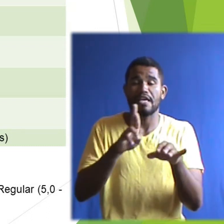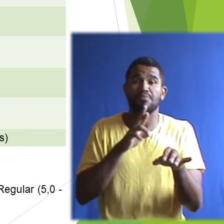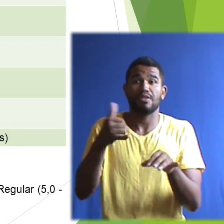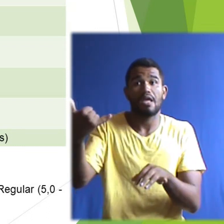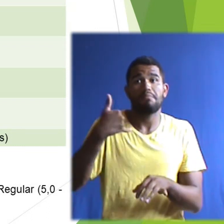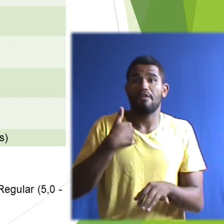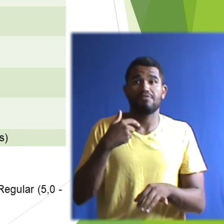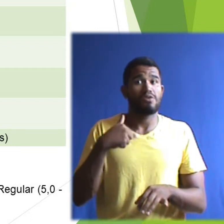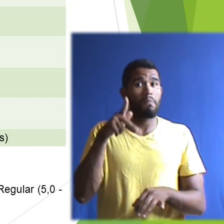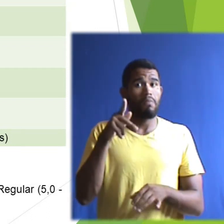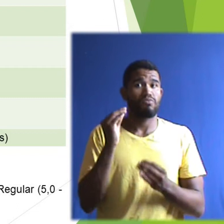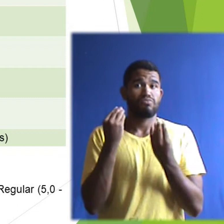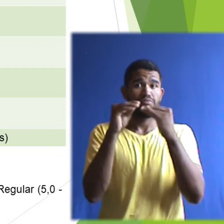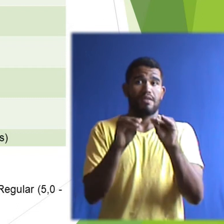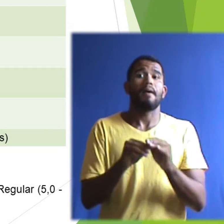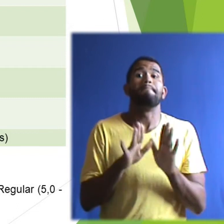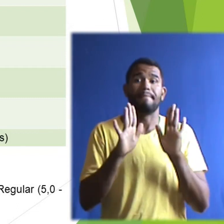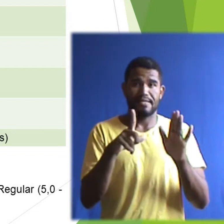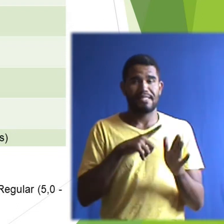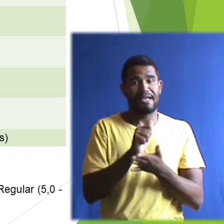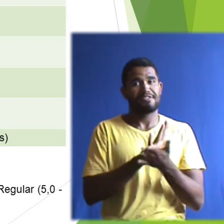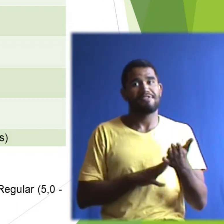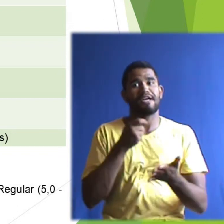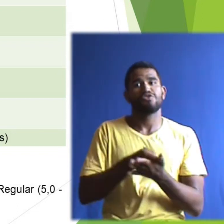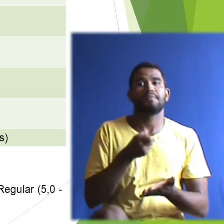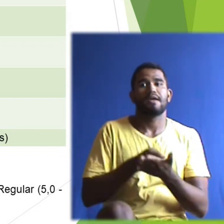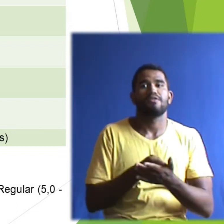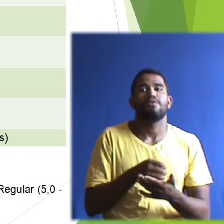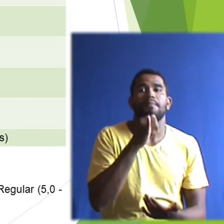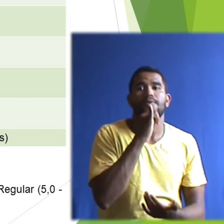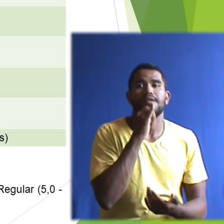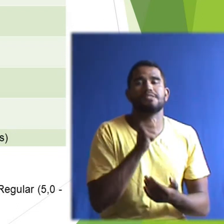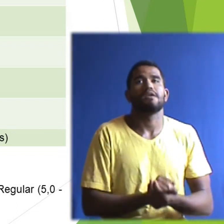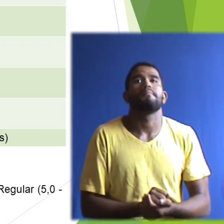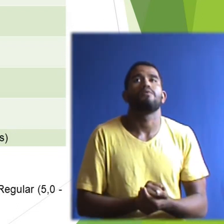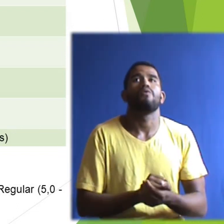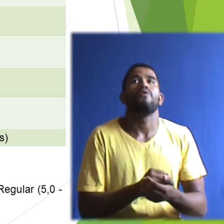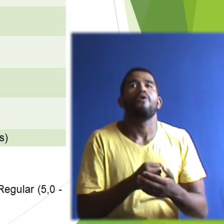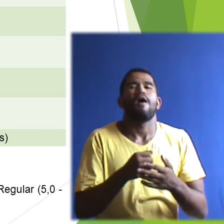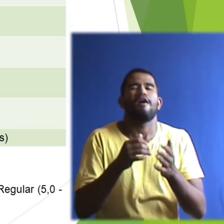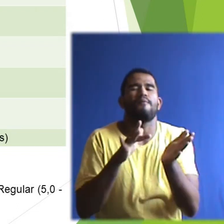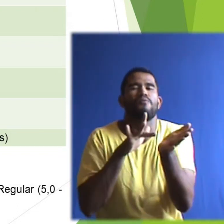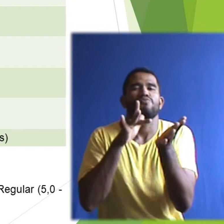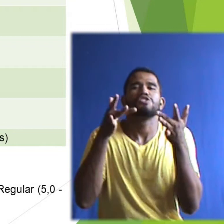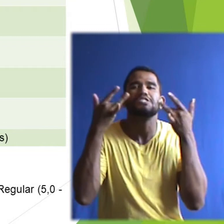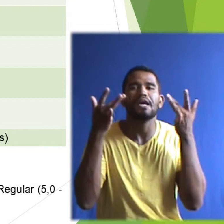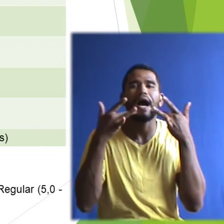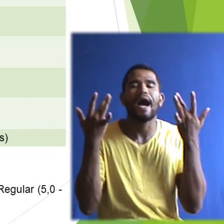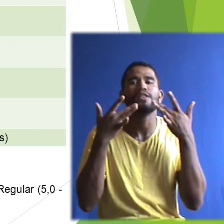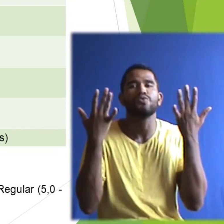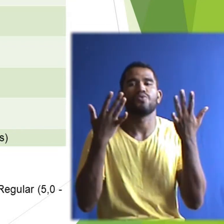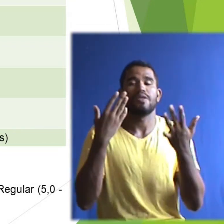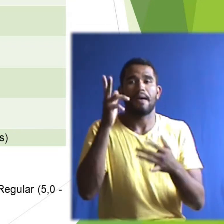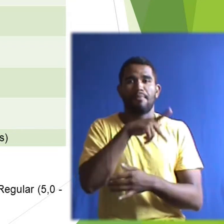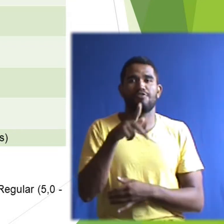com a reflexão de vocês, tá bom? Por exemplo, atividade 1. Num dos materiais obrigatórios de